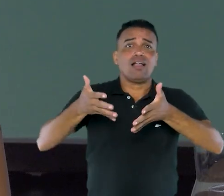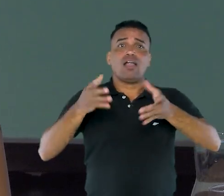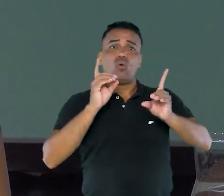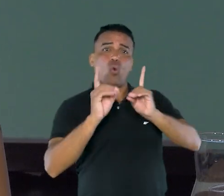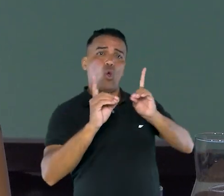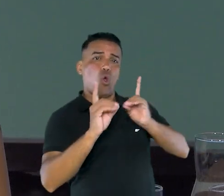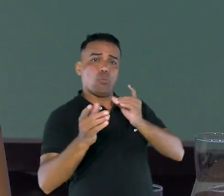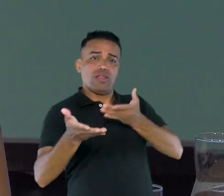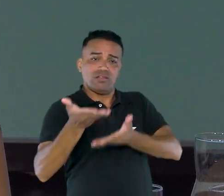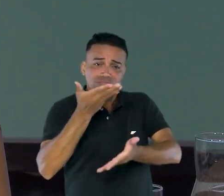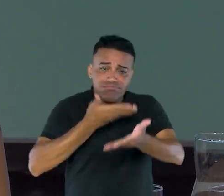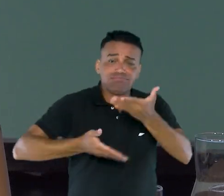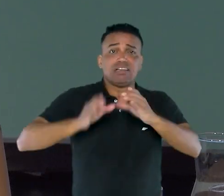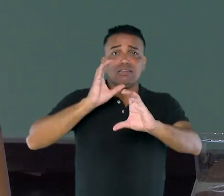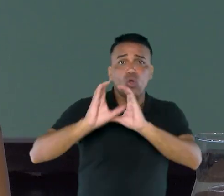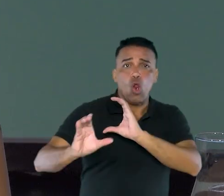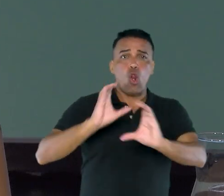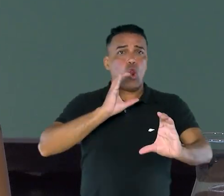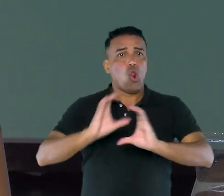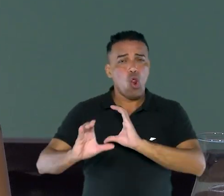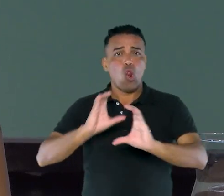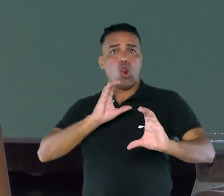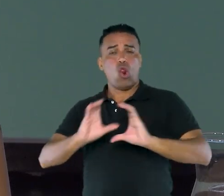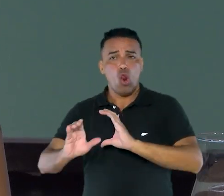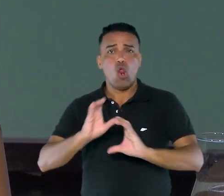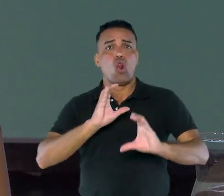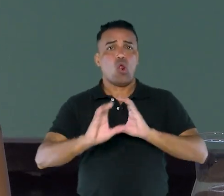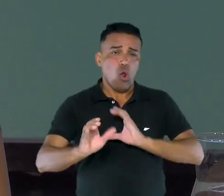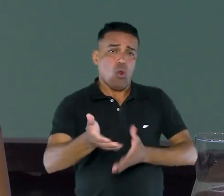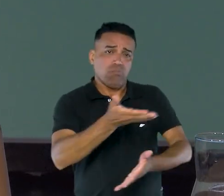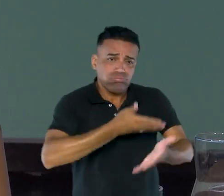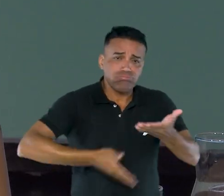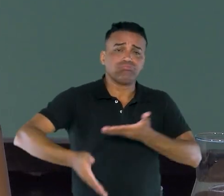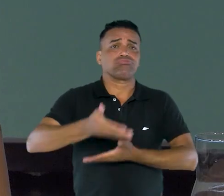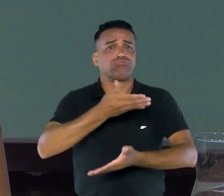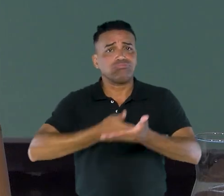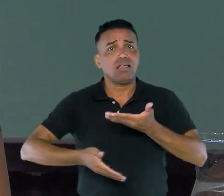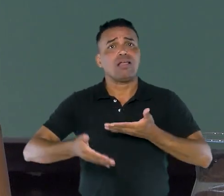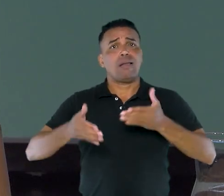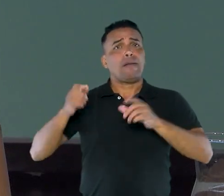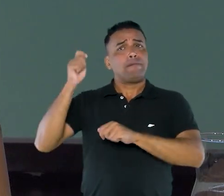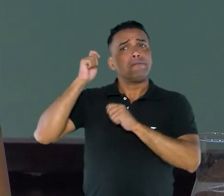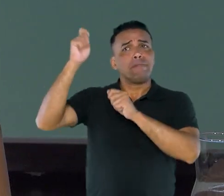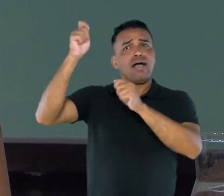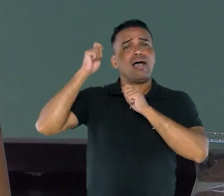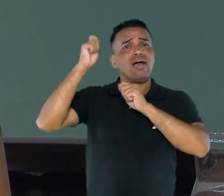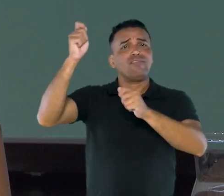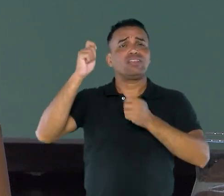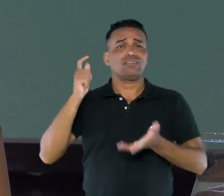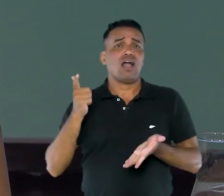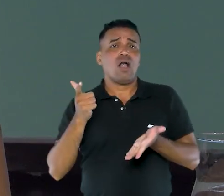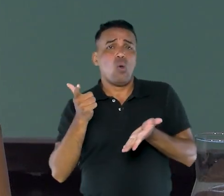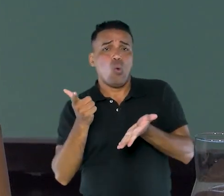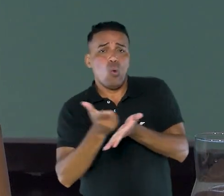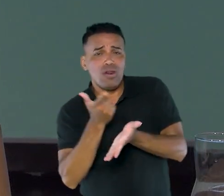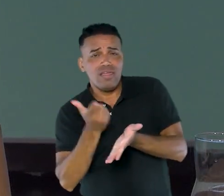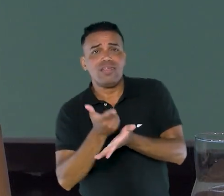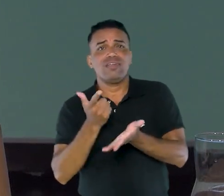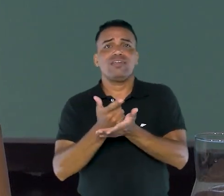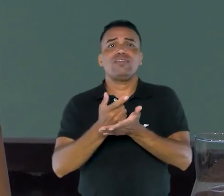Fala mais, discute, debate, mesa de negociação, manifestação, livro,